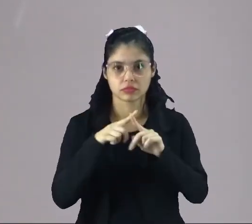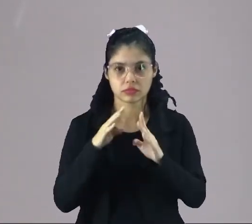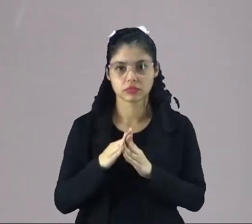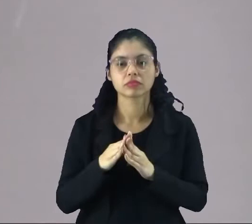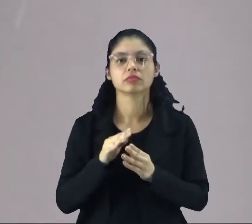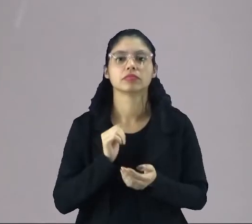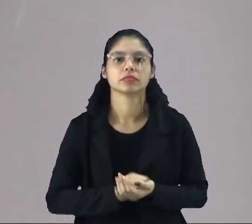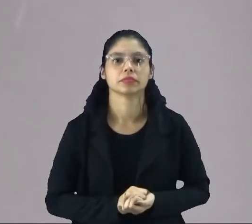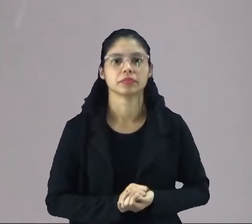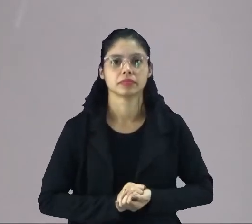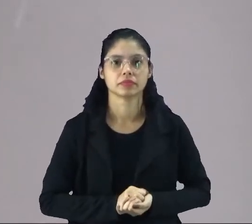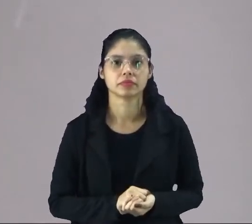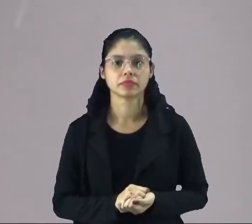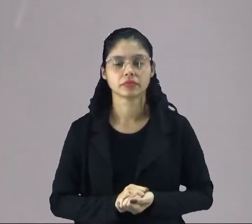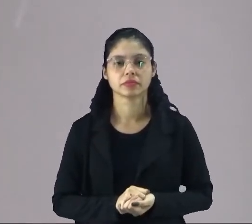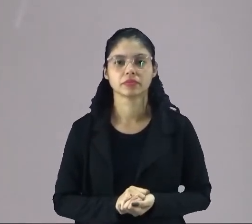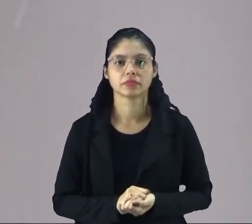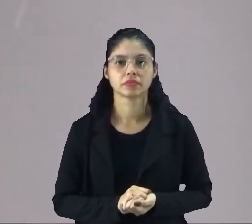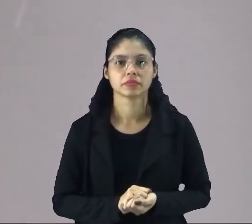né,